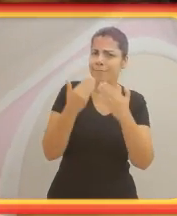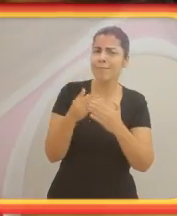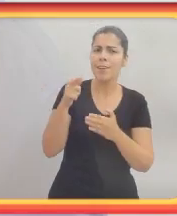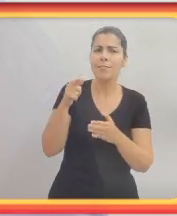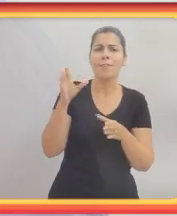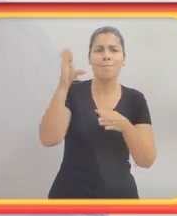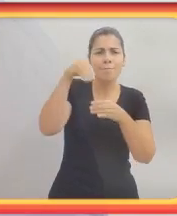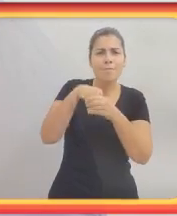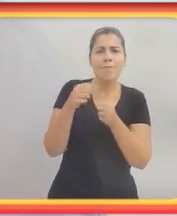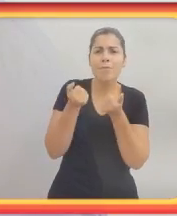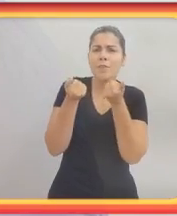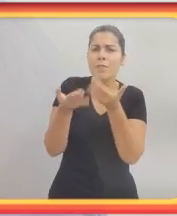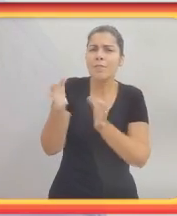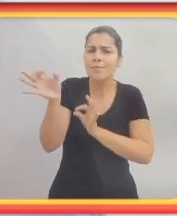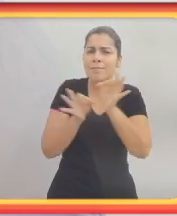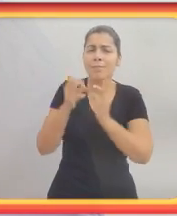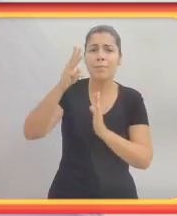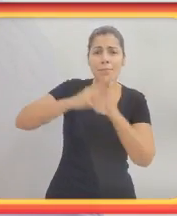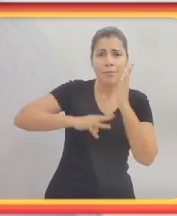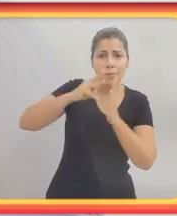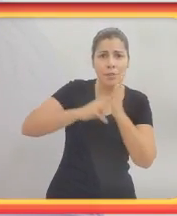de idade.